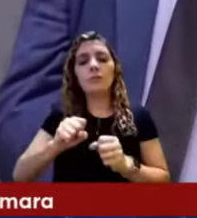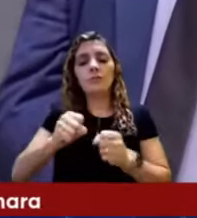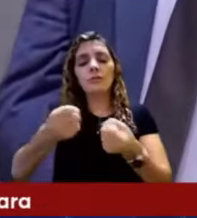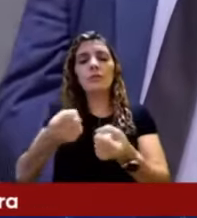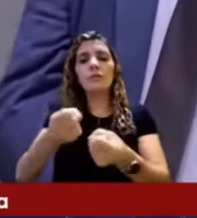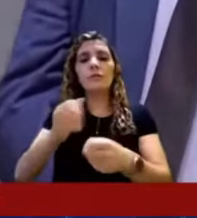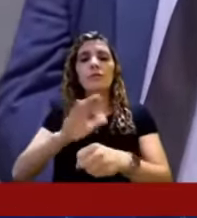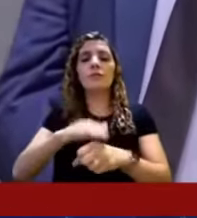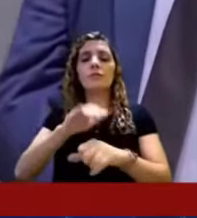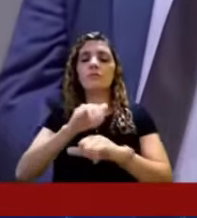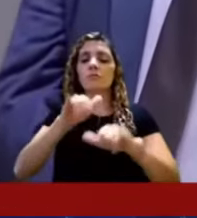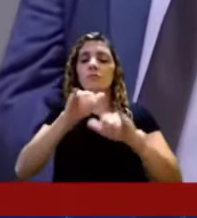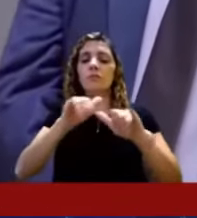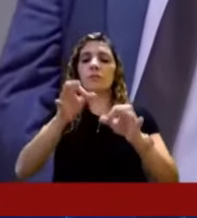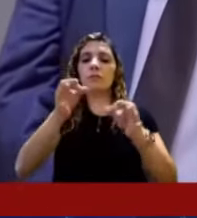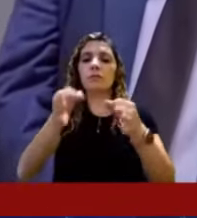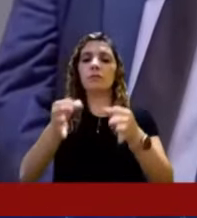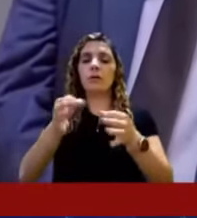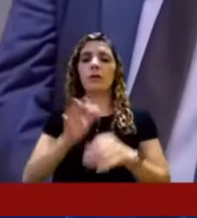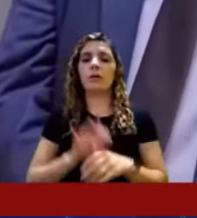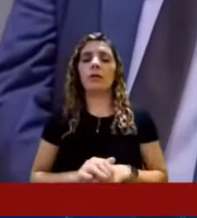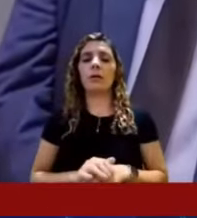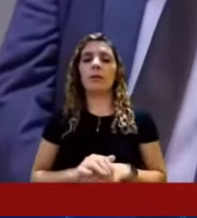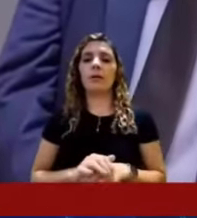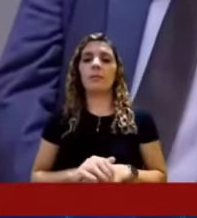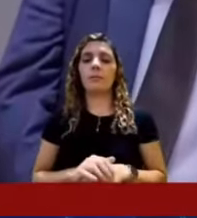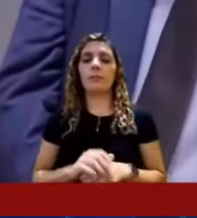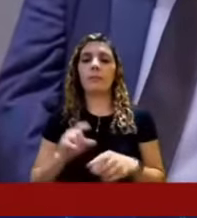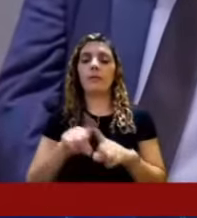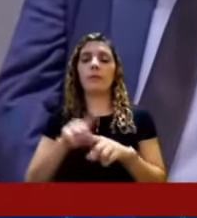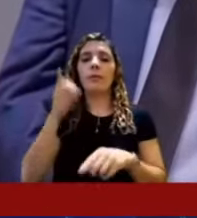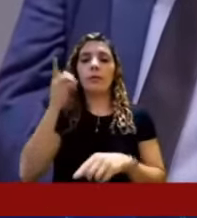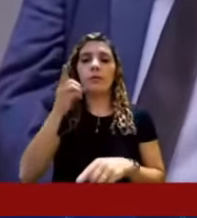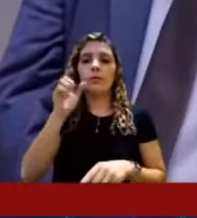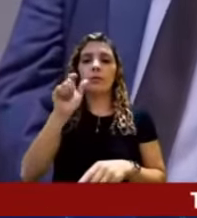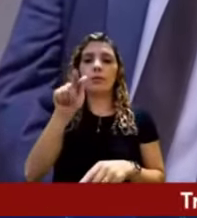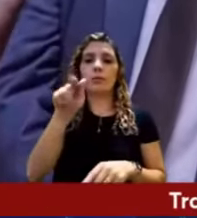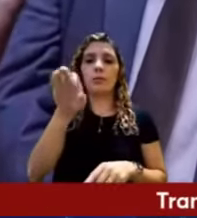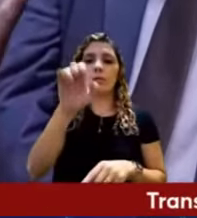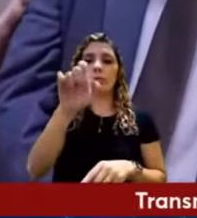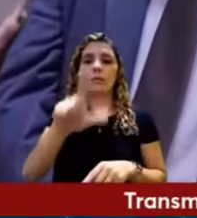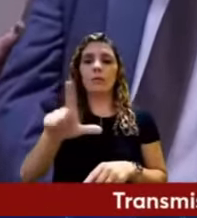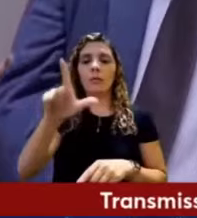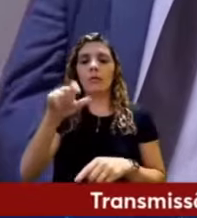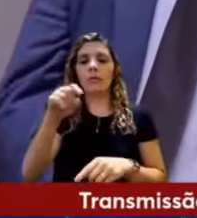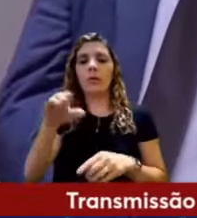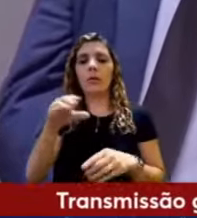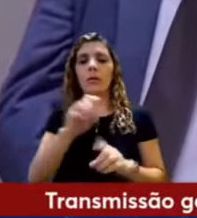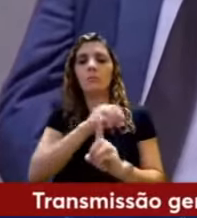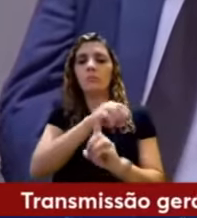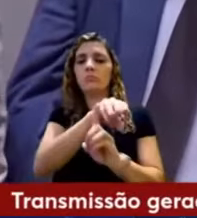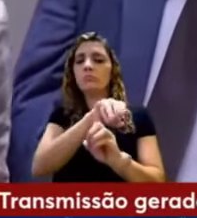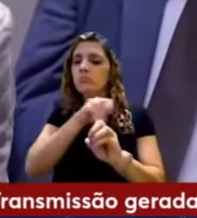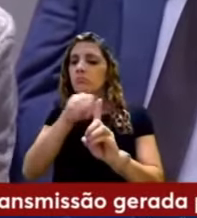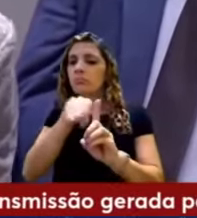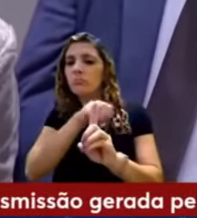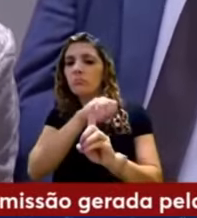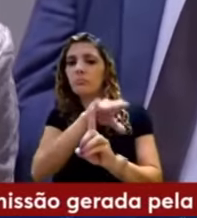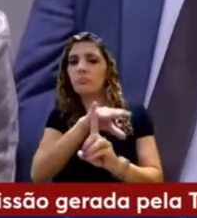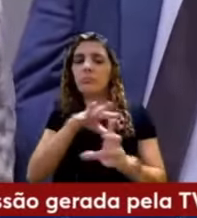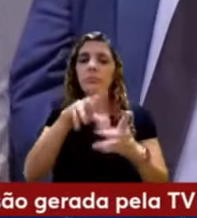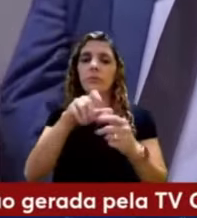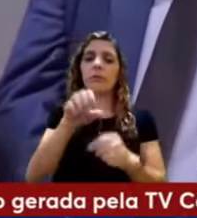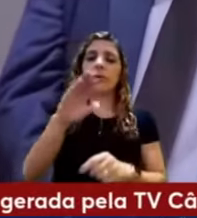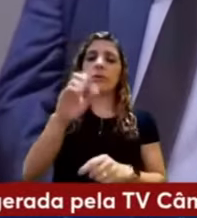boa informação. Também saudar o deputado Gabriel, que está aqui na coordenação, deputado Chico, deputado Lindberg,